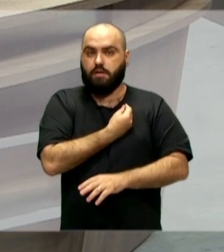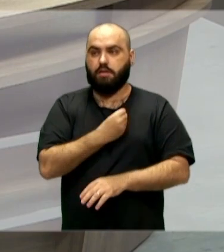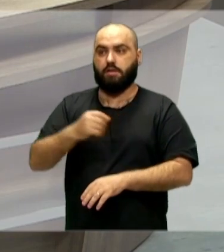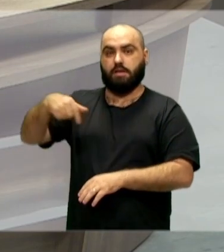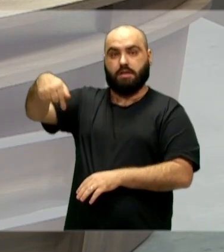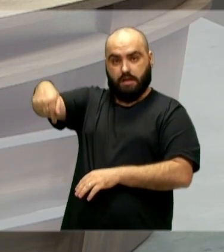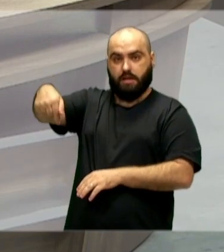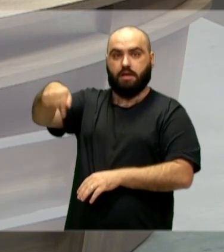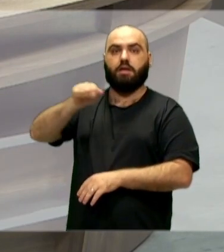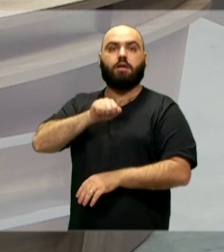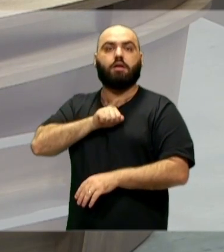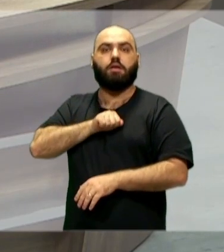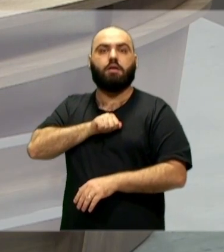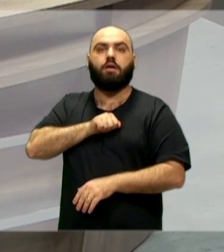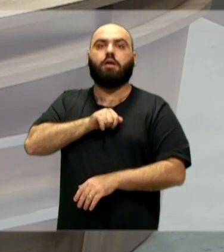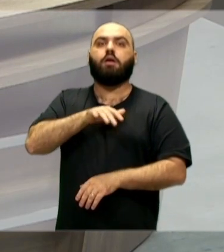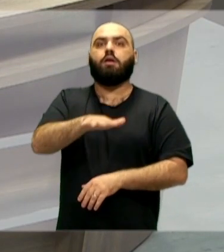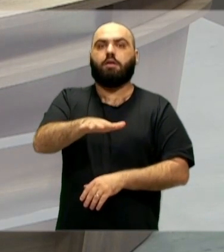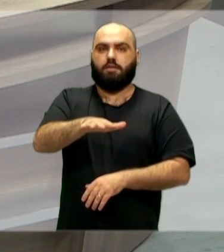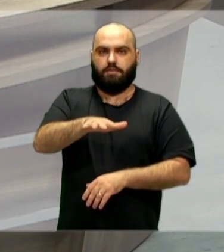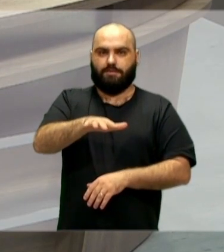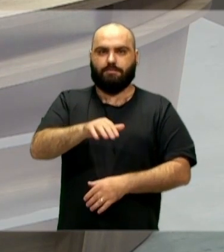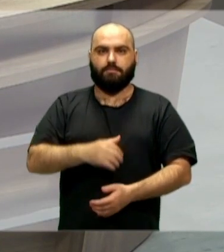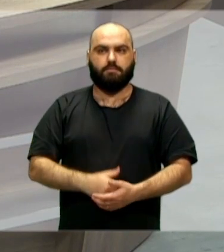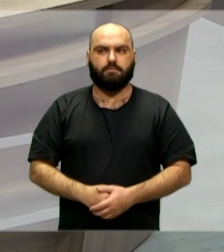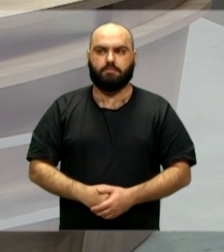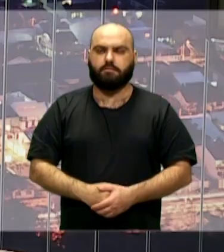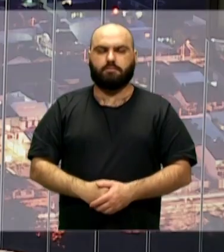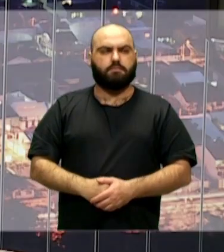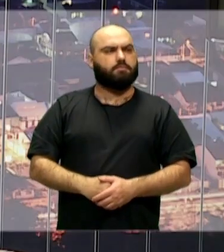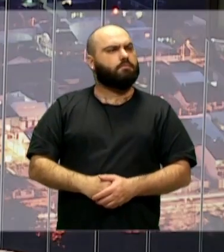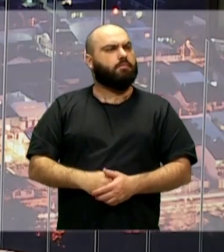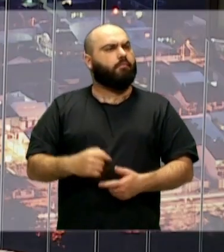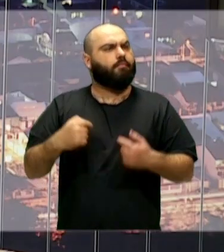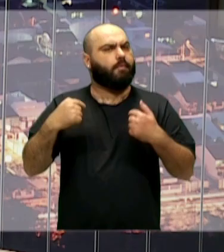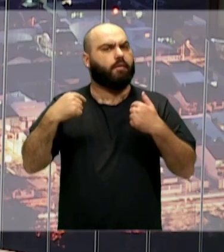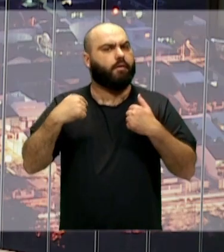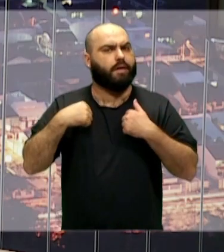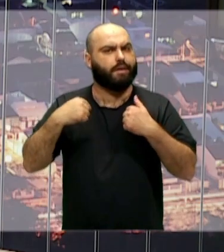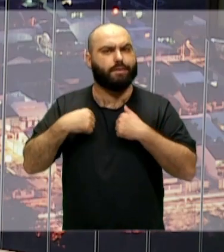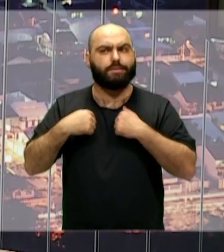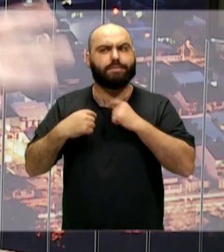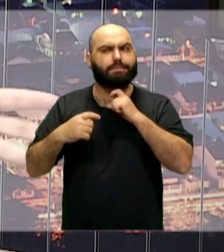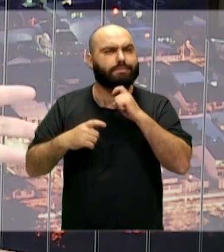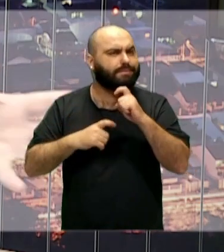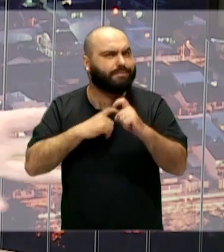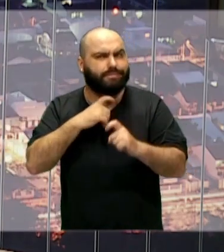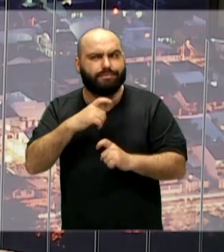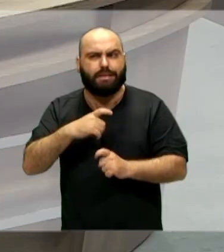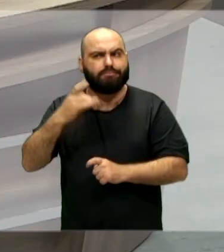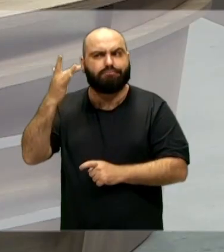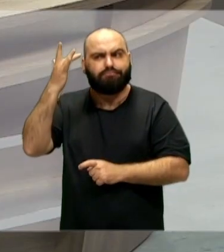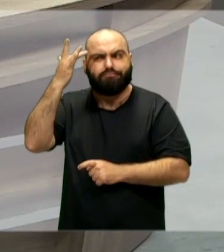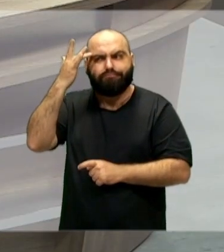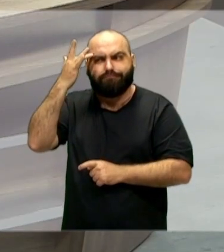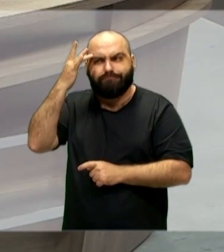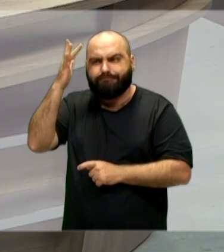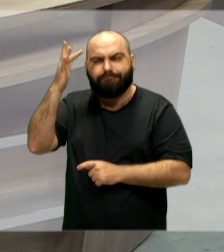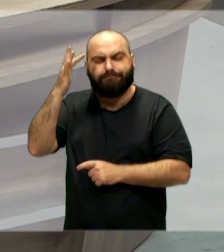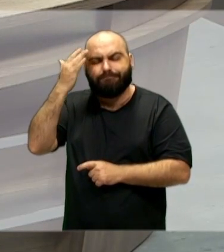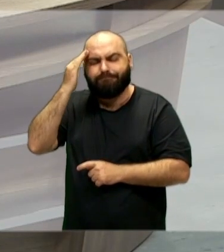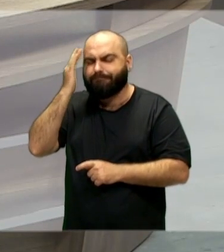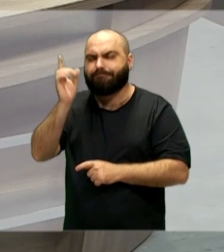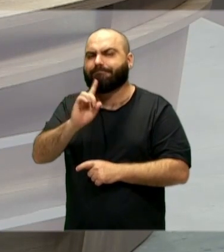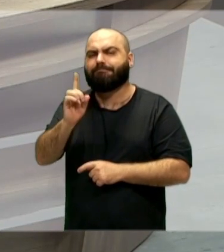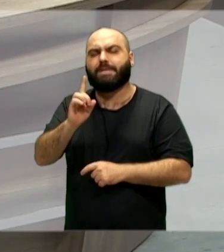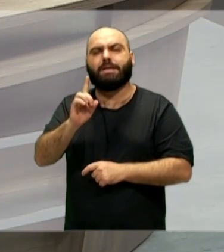Queer. Esse é um termo que, a mim, eu tenho uma certa dificuldade para conseguir identificar. O